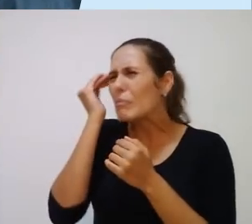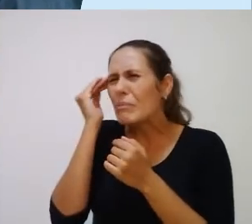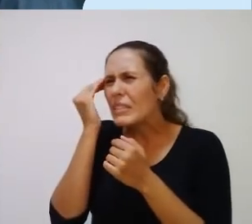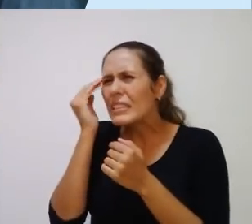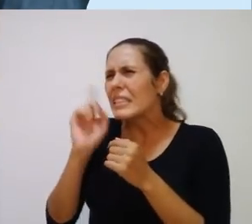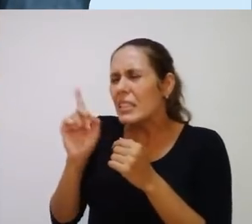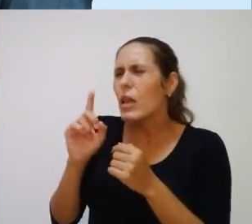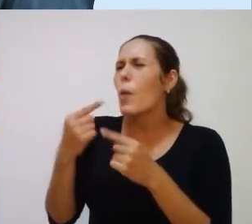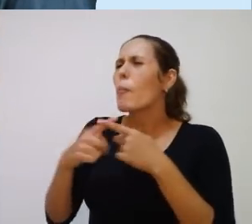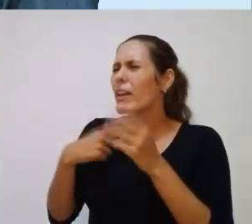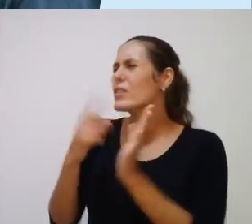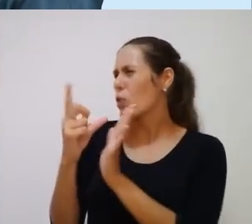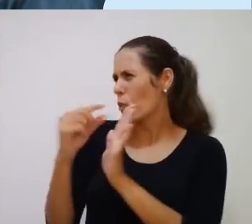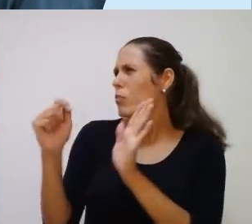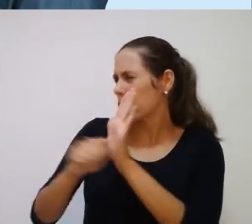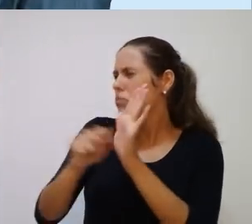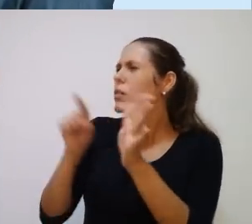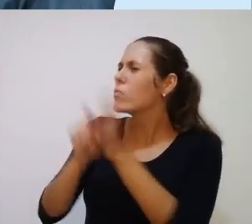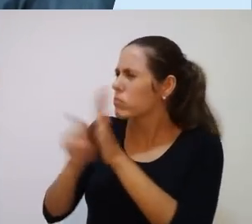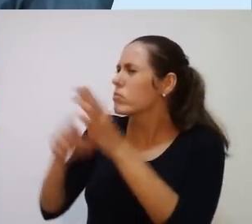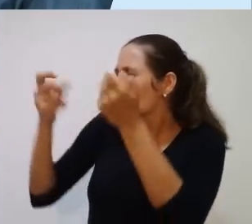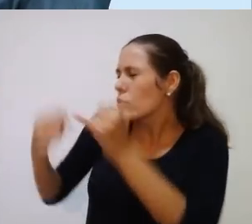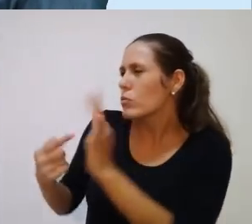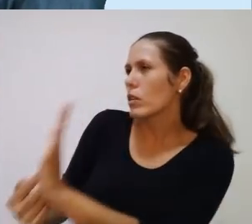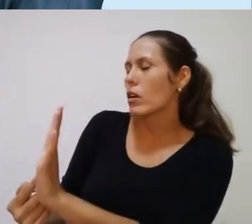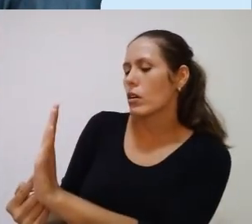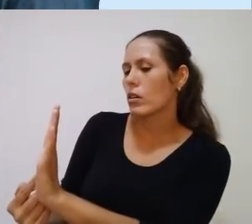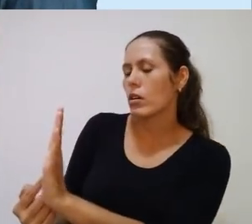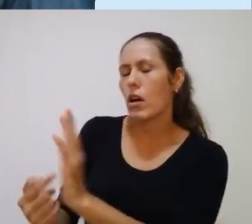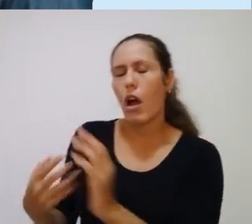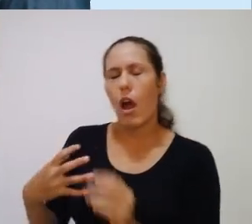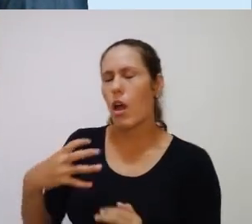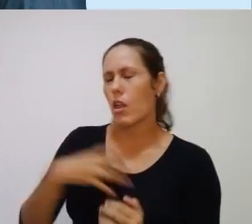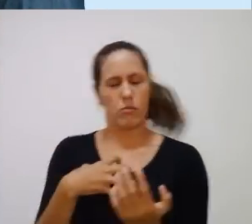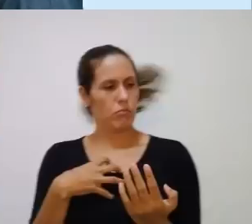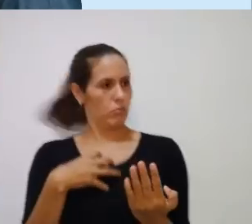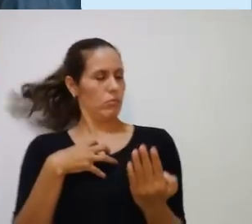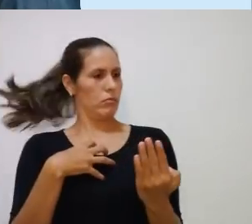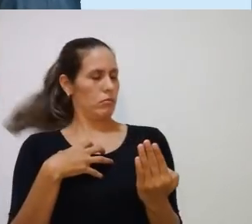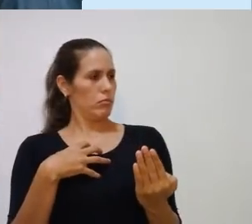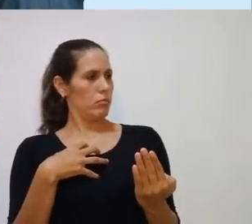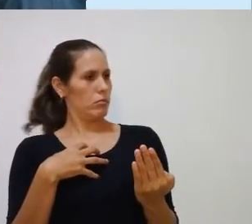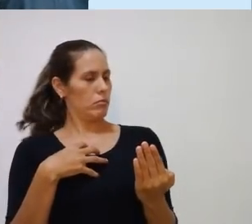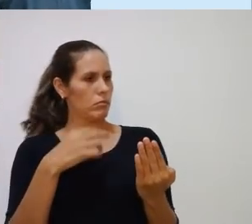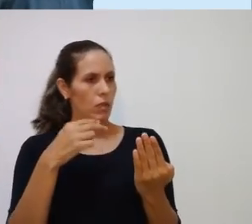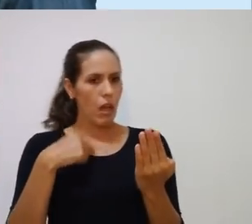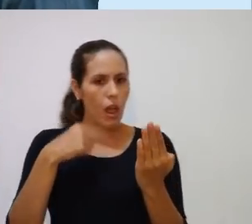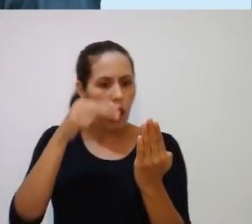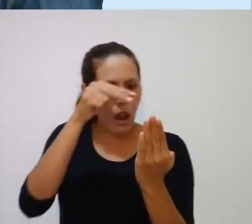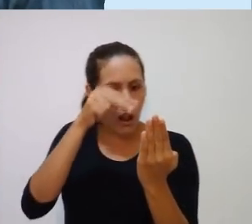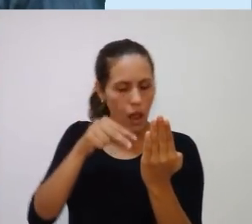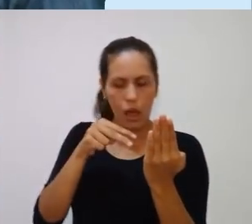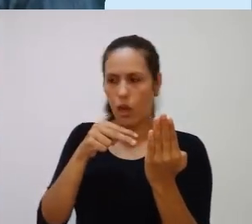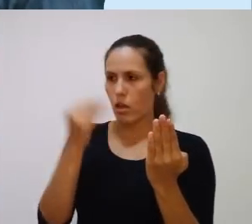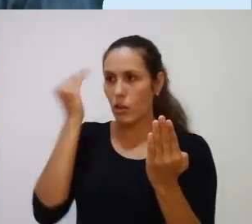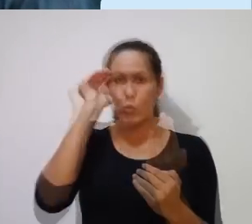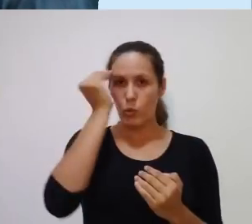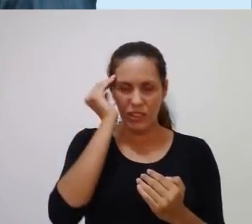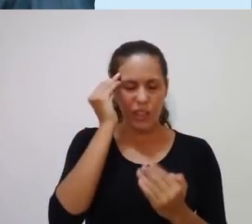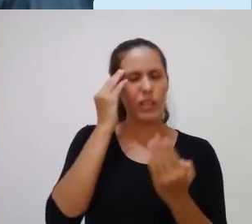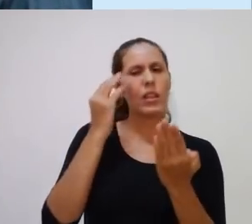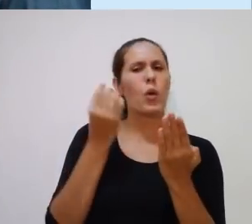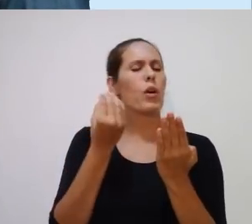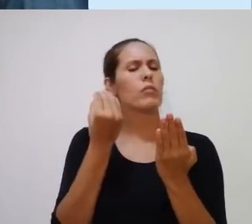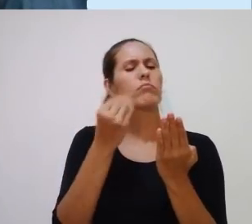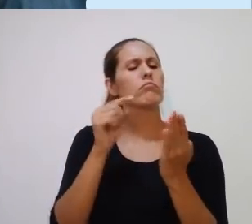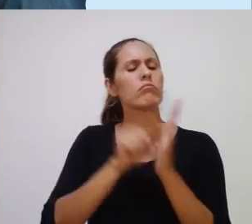muita coisa, mas o que eu não entendi está aqui anotado. E aquele procedimento de ler o material e anotar o que não entendeu, fez